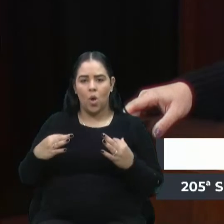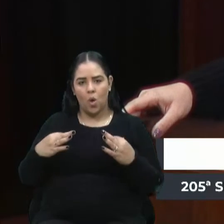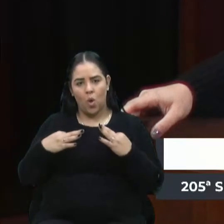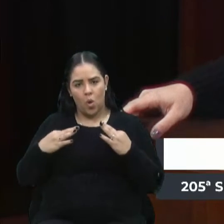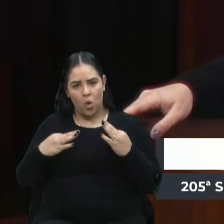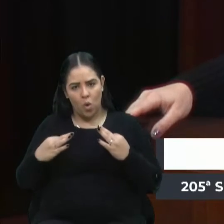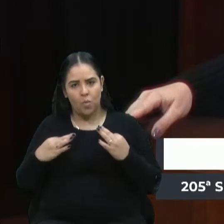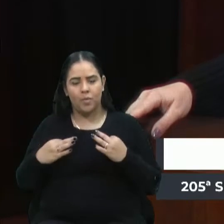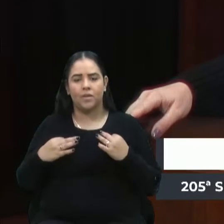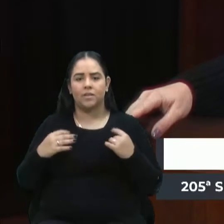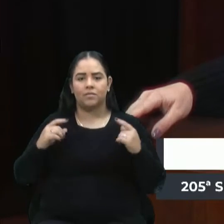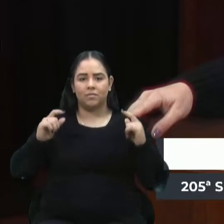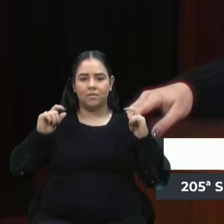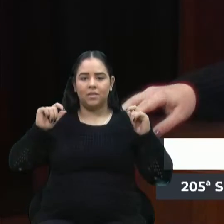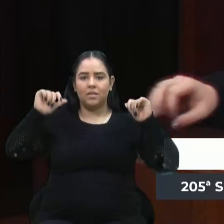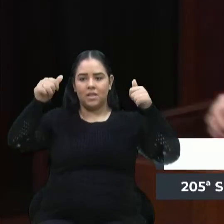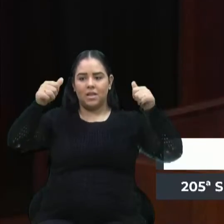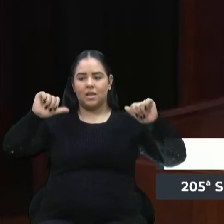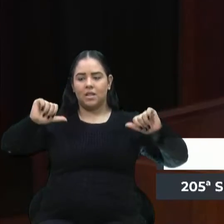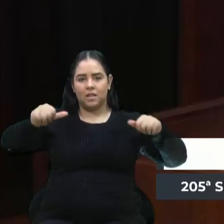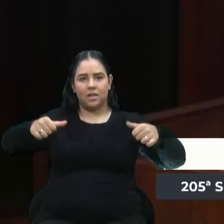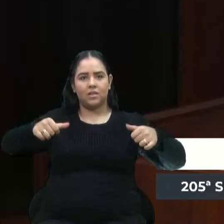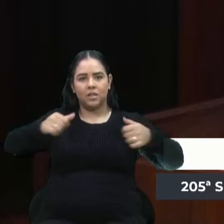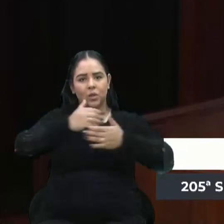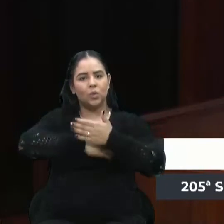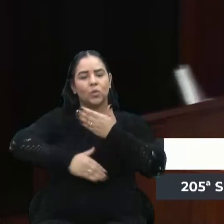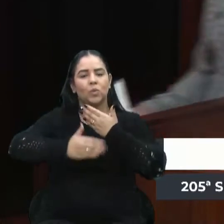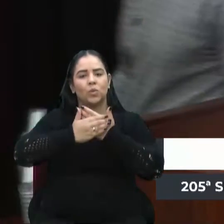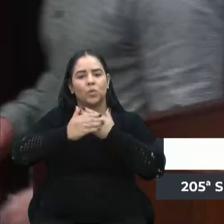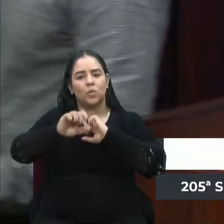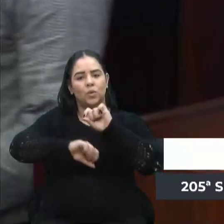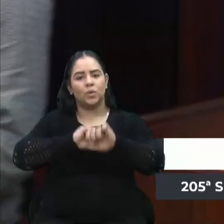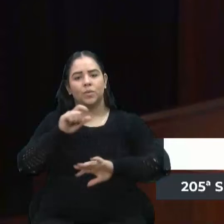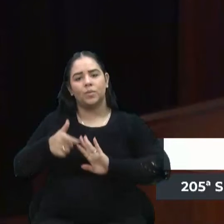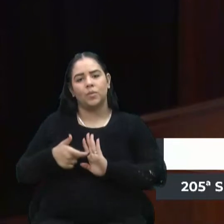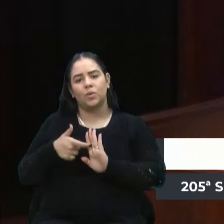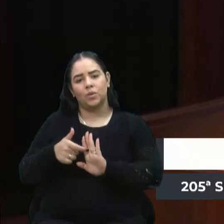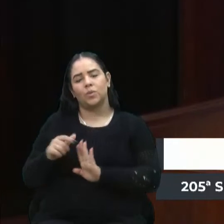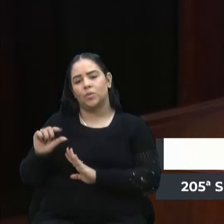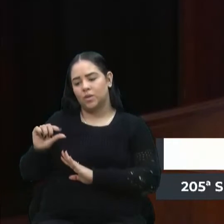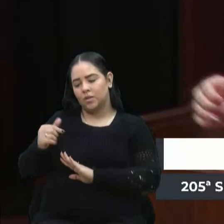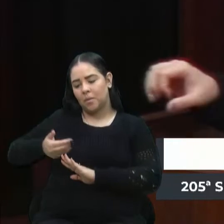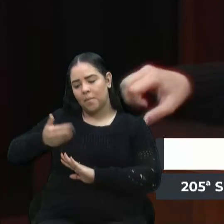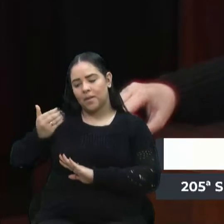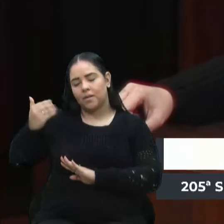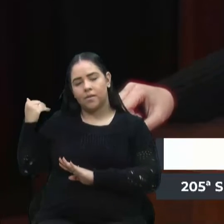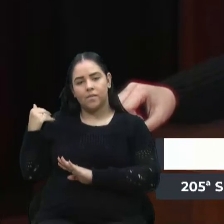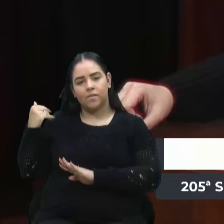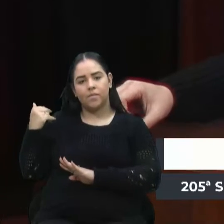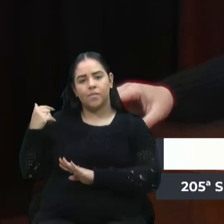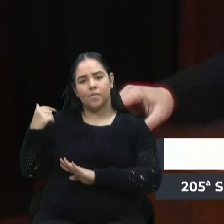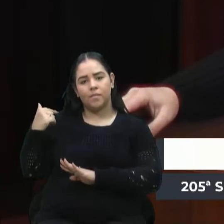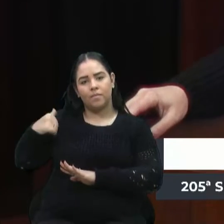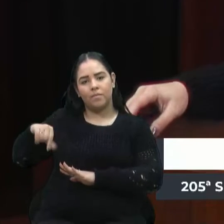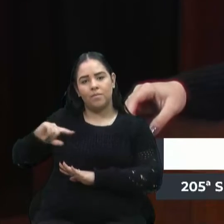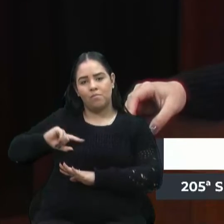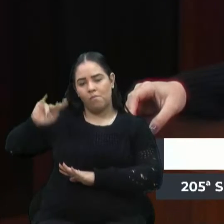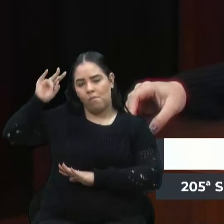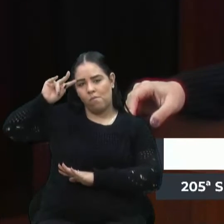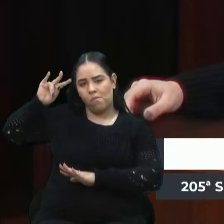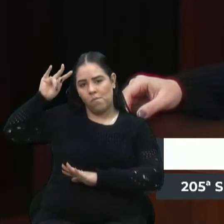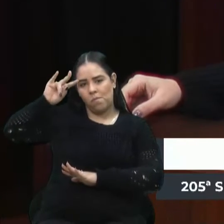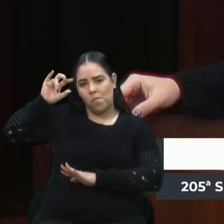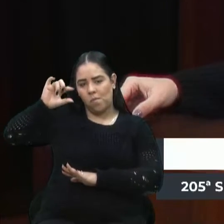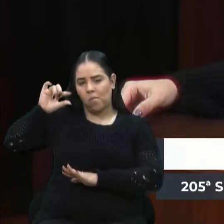os cartazes, as coisas que demonstram, né, um pouco daquela época e que nos fazem relembrar